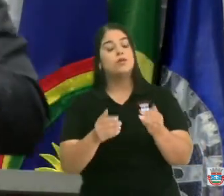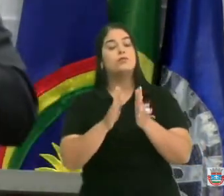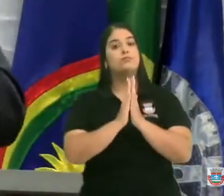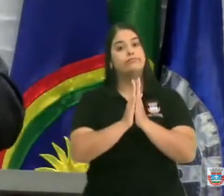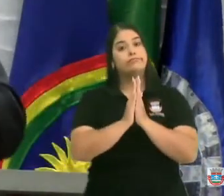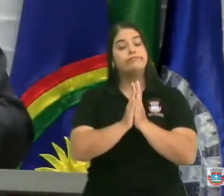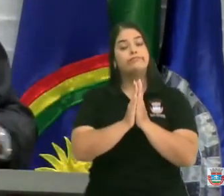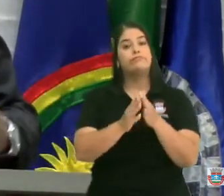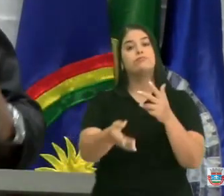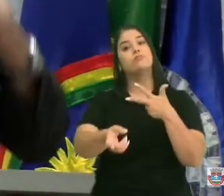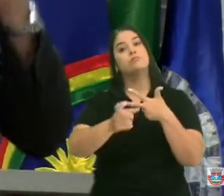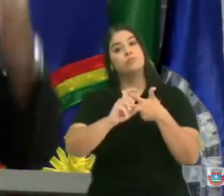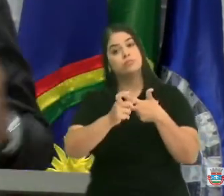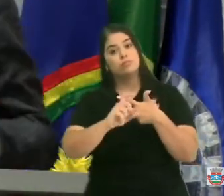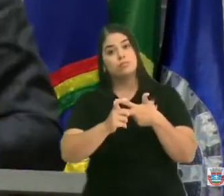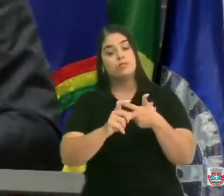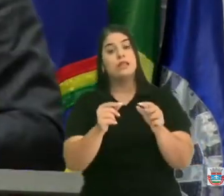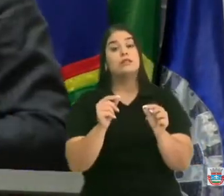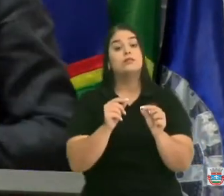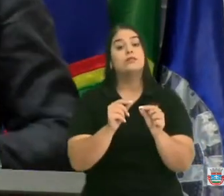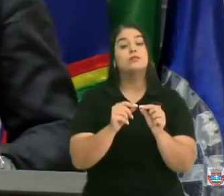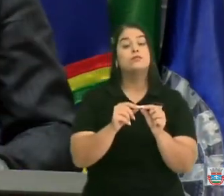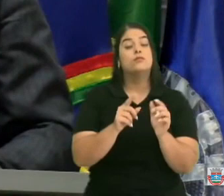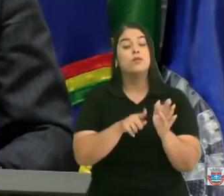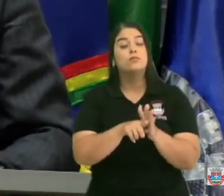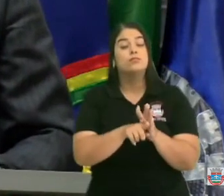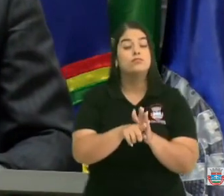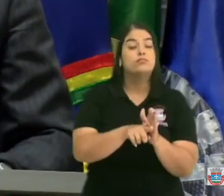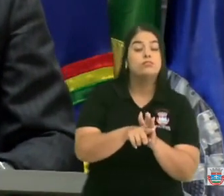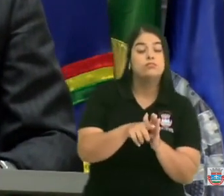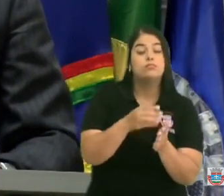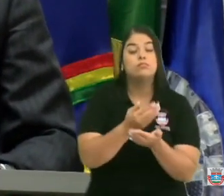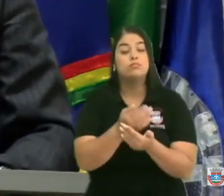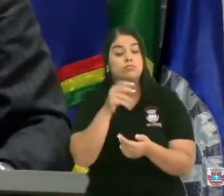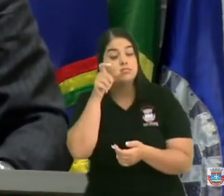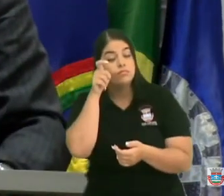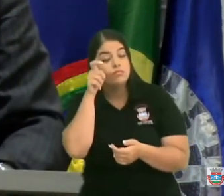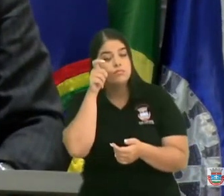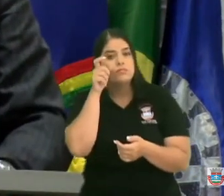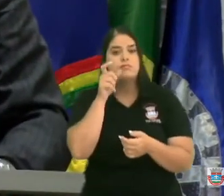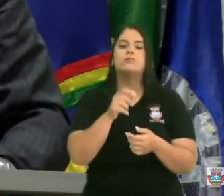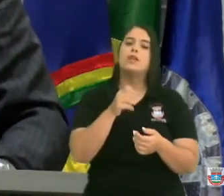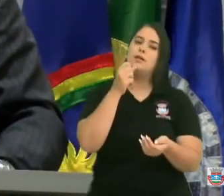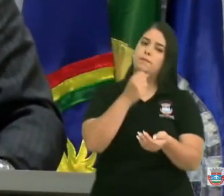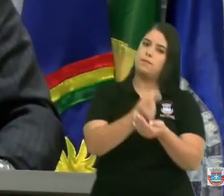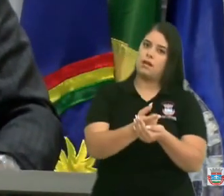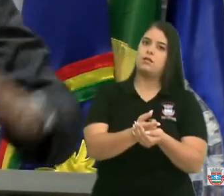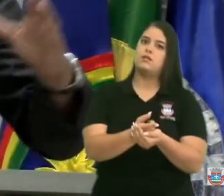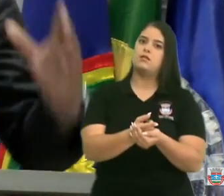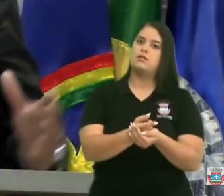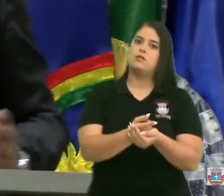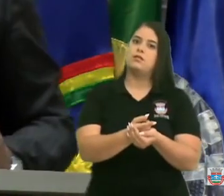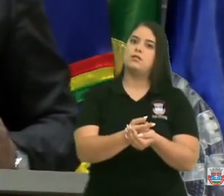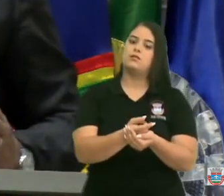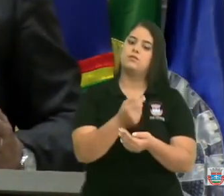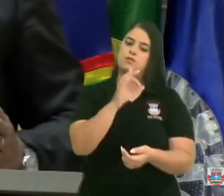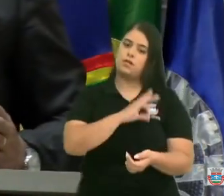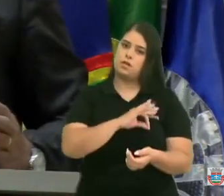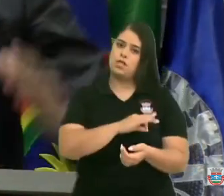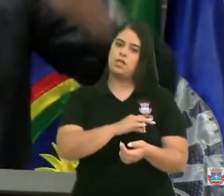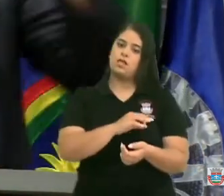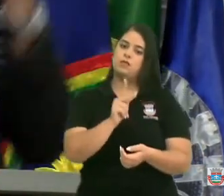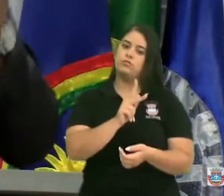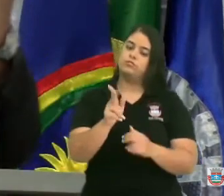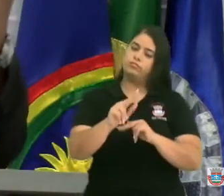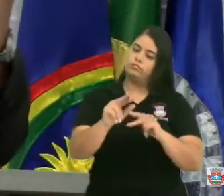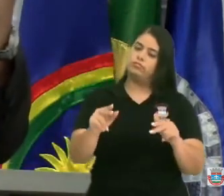ao Poder Executivo que faça essa análise e dê um aumento a todos os professores. Professor contratado, que